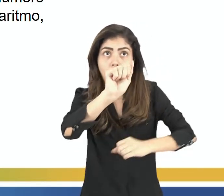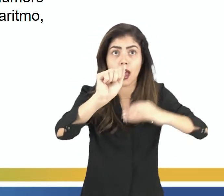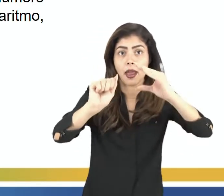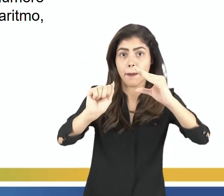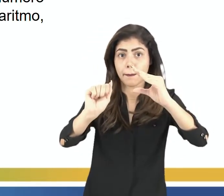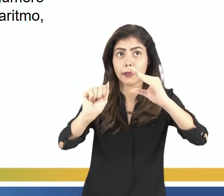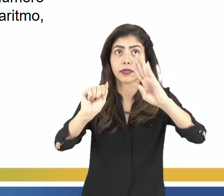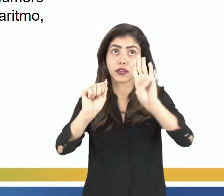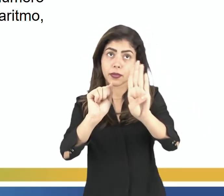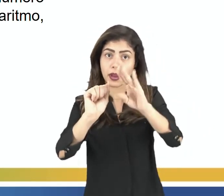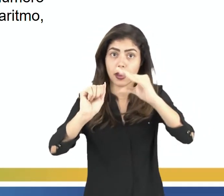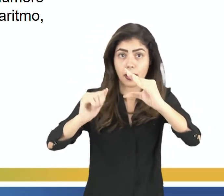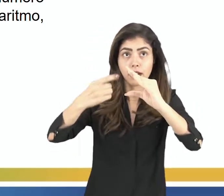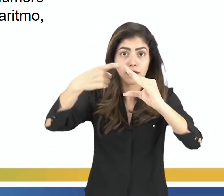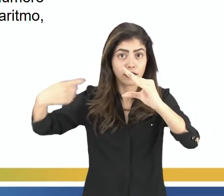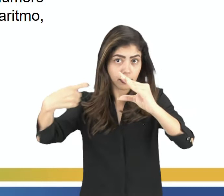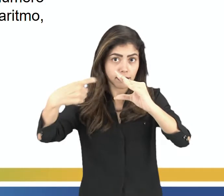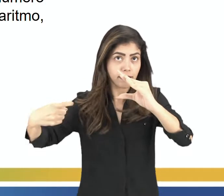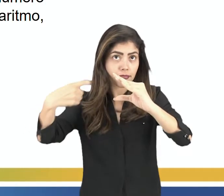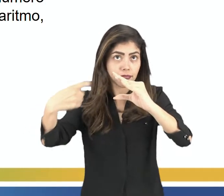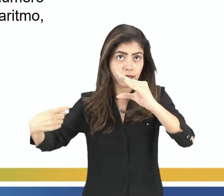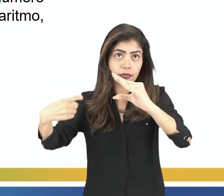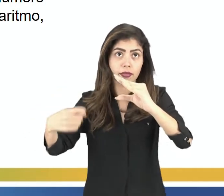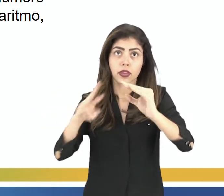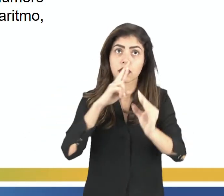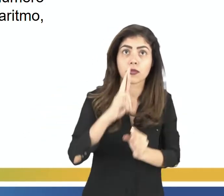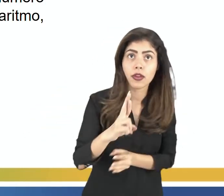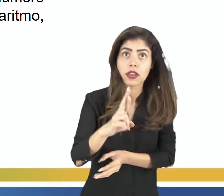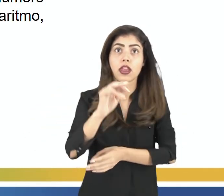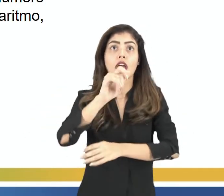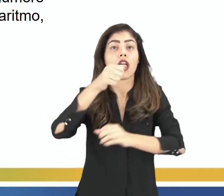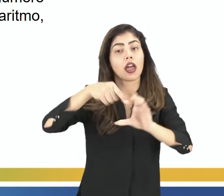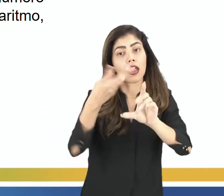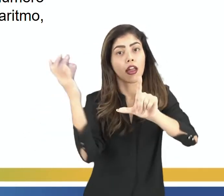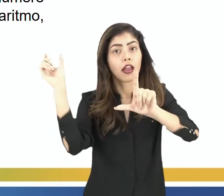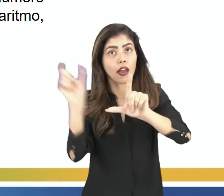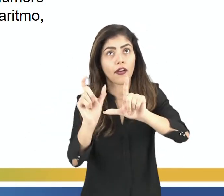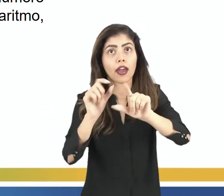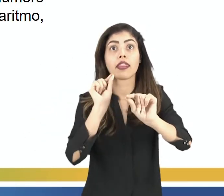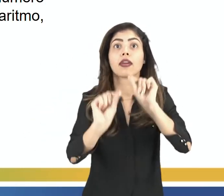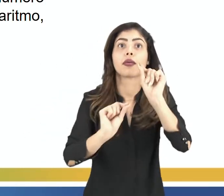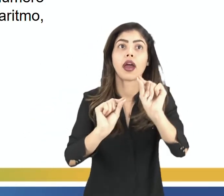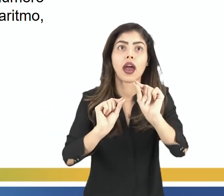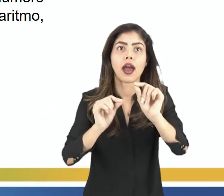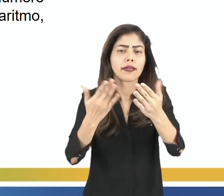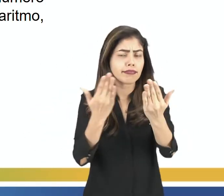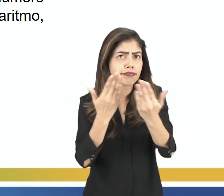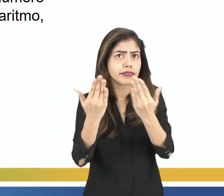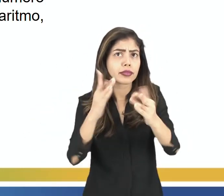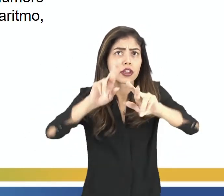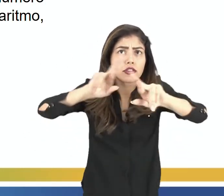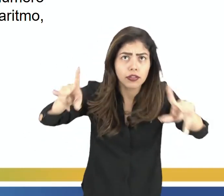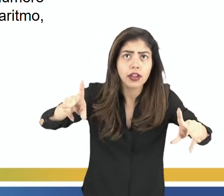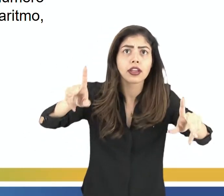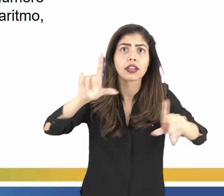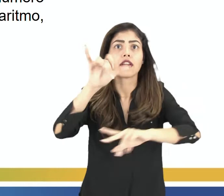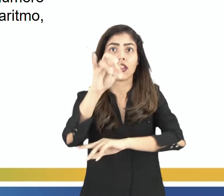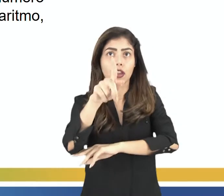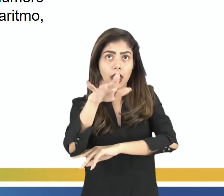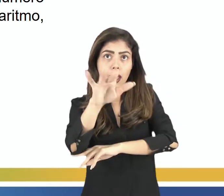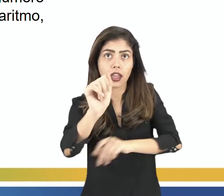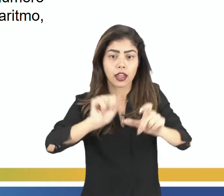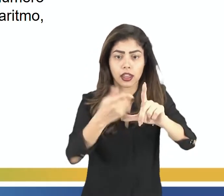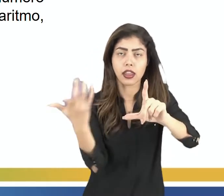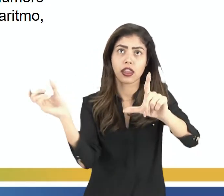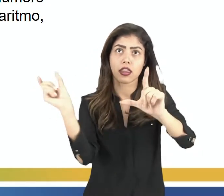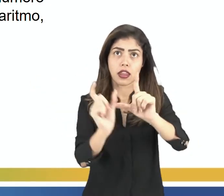menor que x. Se, ao resolver uma equação logarítmica, deparamos-nos com uma desigualdade entre o logaritmo e o número